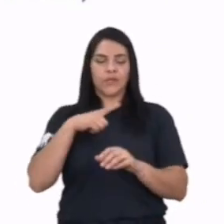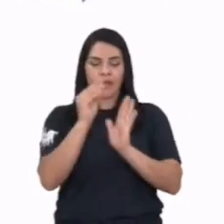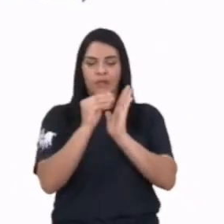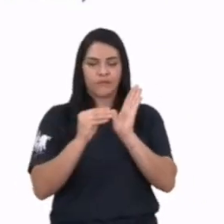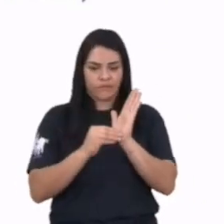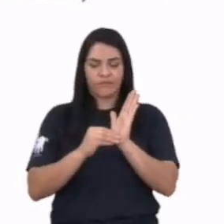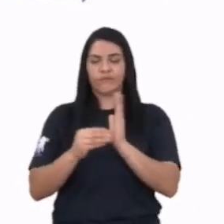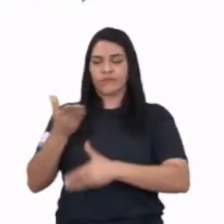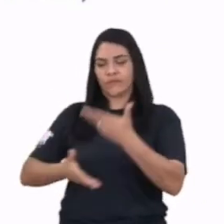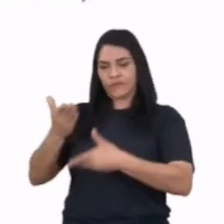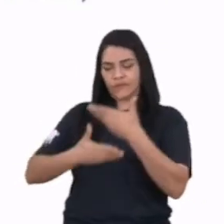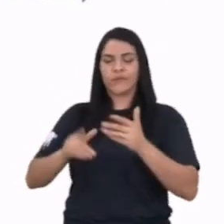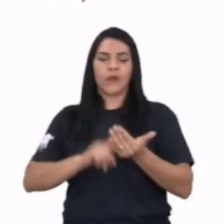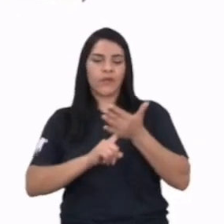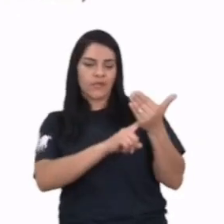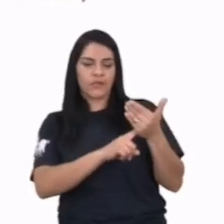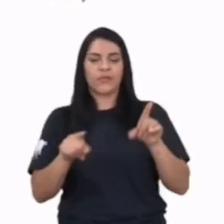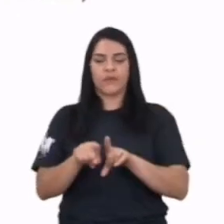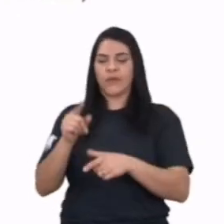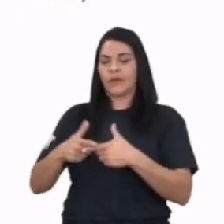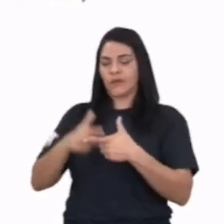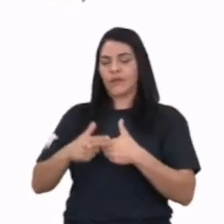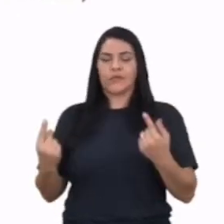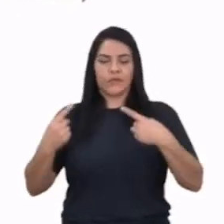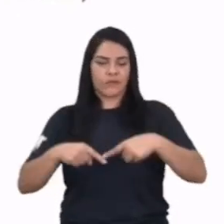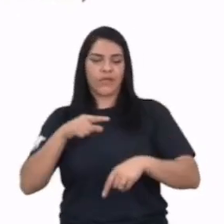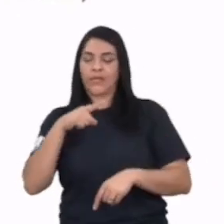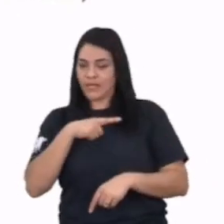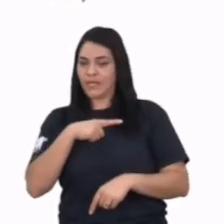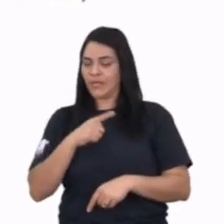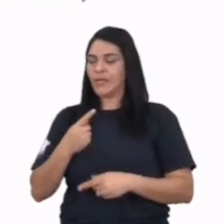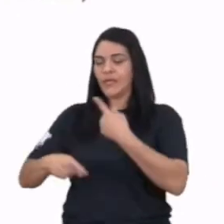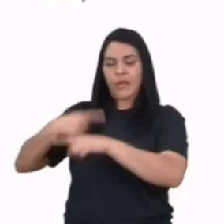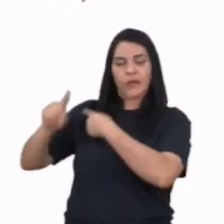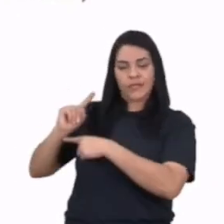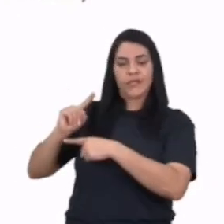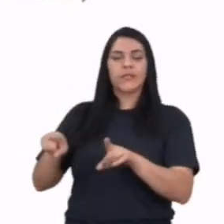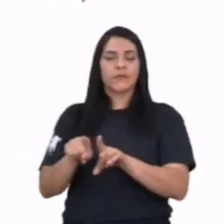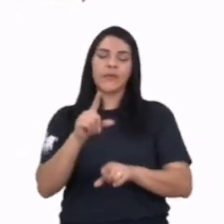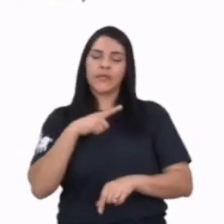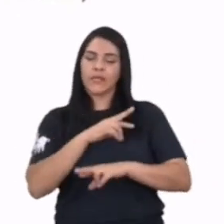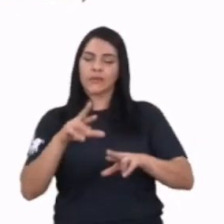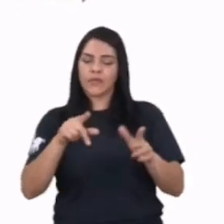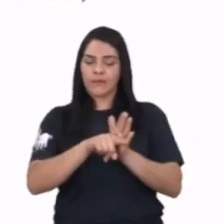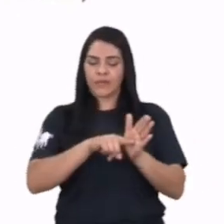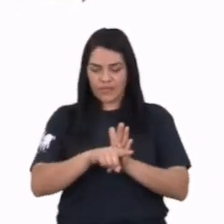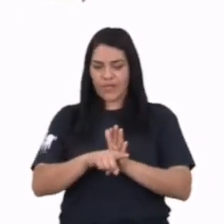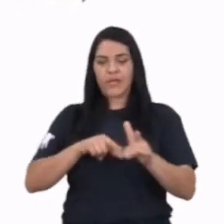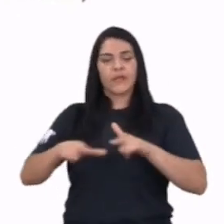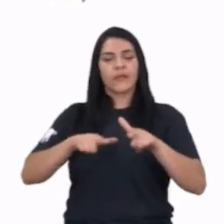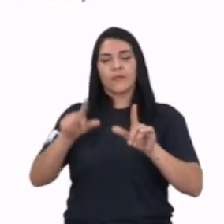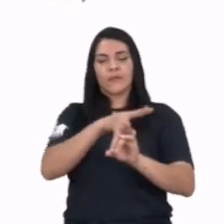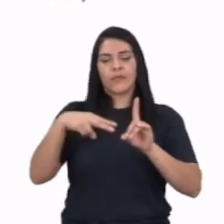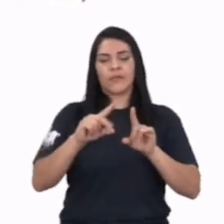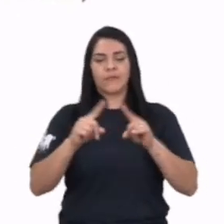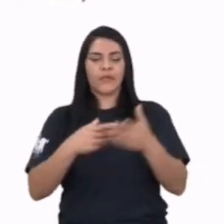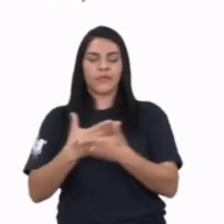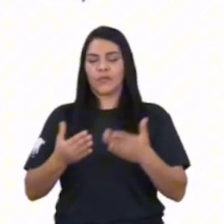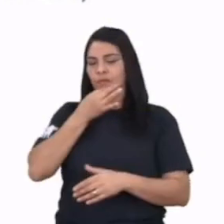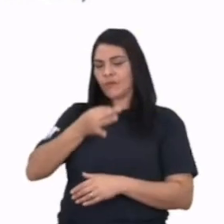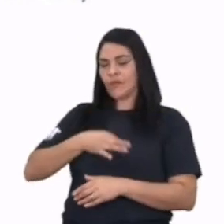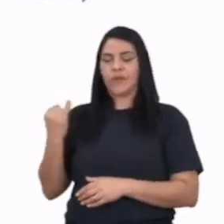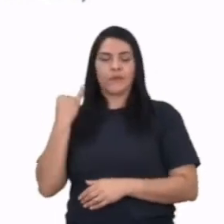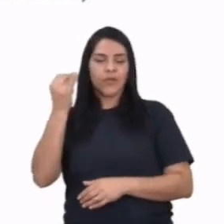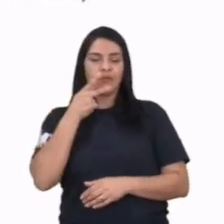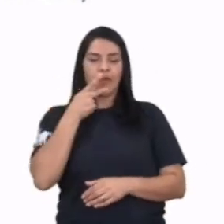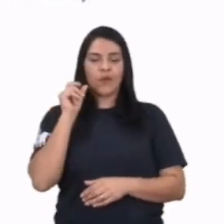ali da interação com a tecnologia, os problemas e os desafios que ele vai ter naquela conquista. Então tem diferentes pesquisas que trabalham essa perspectiva, mas a gente acha super importante